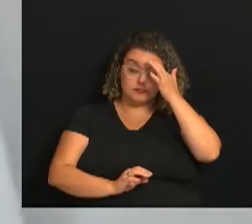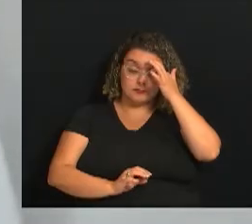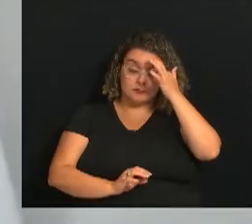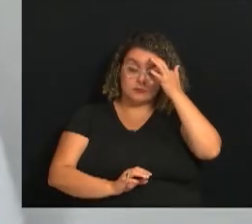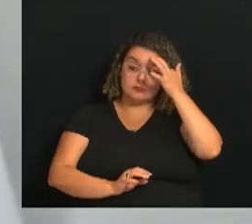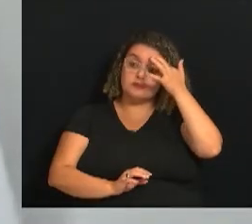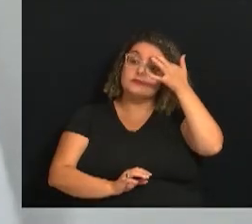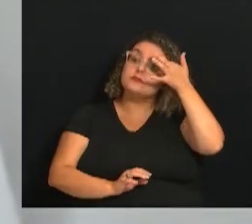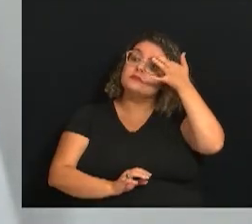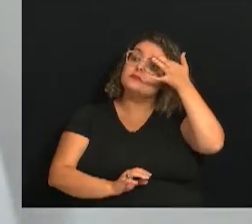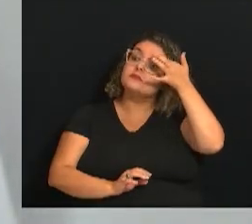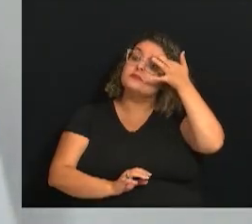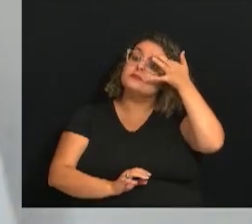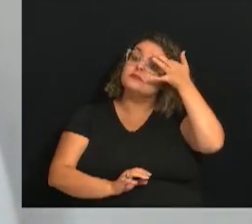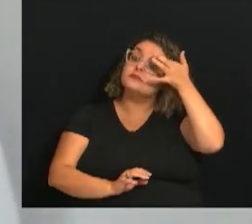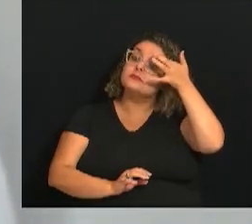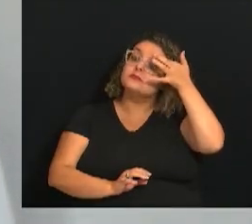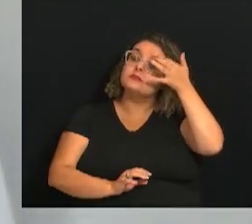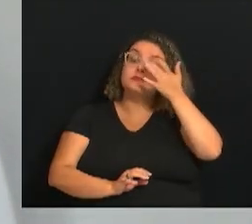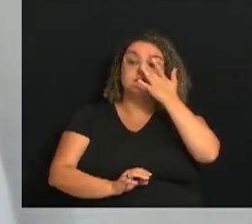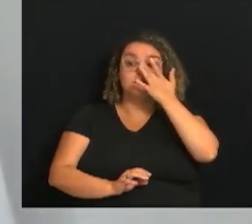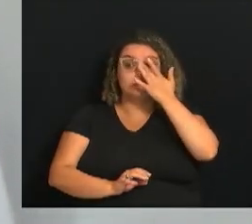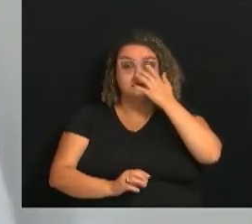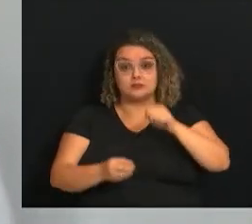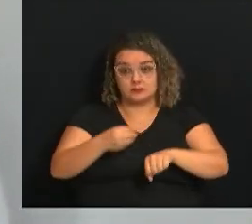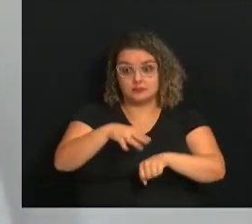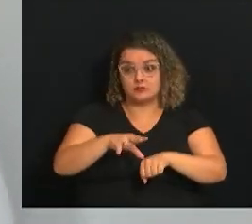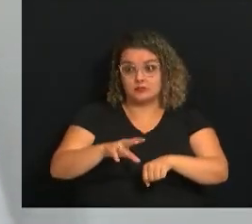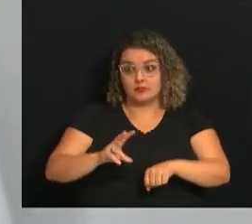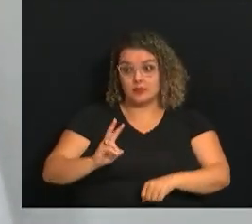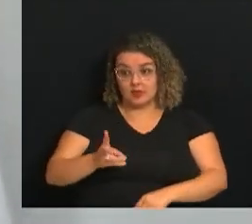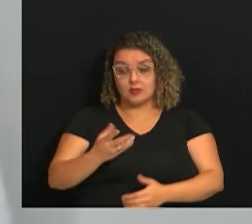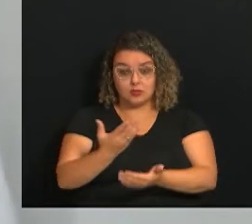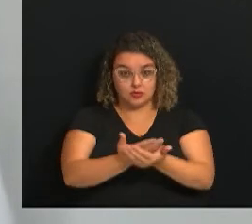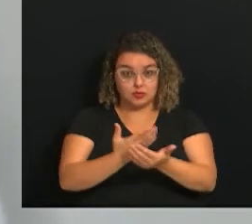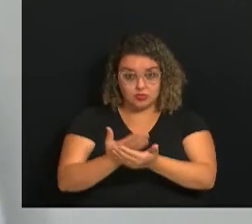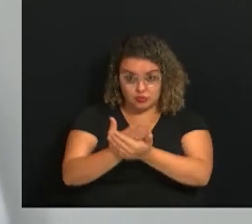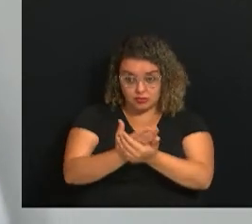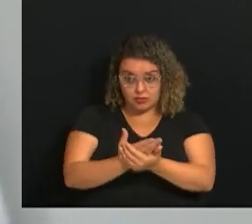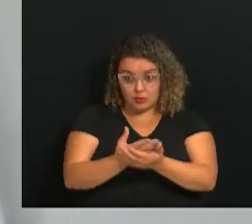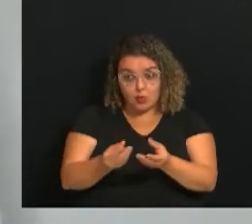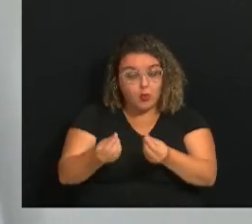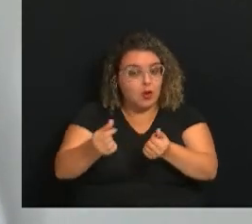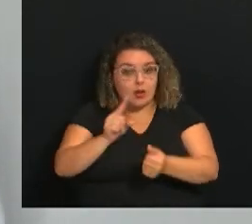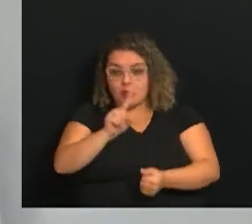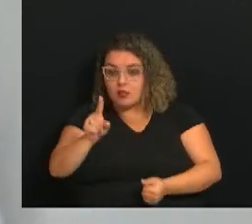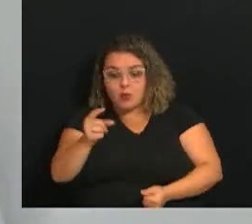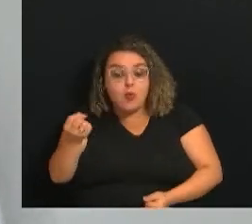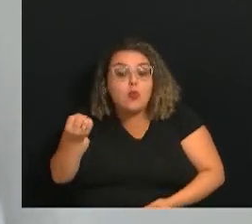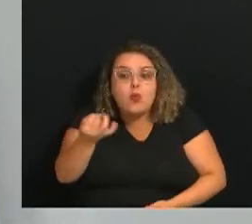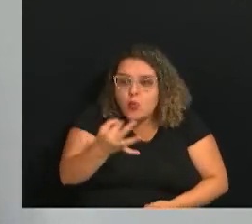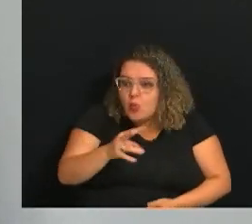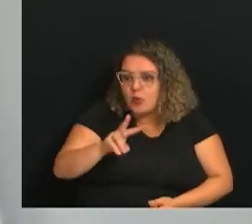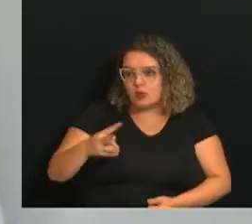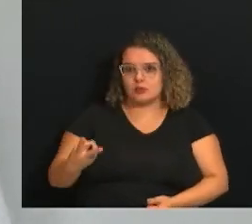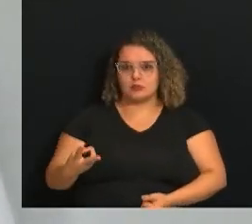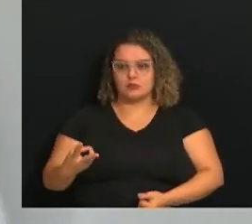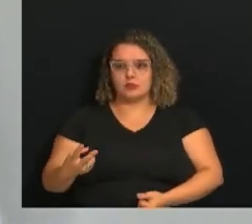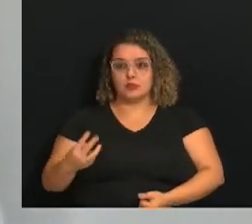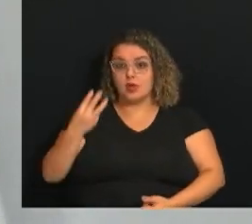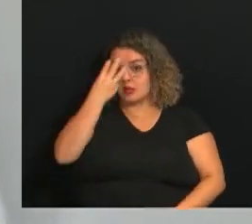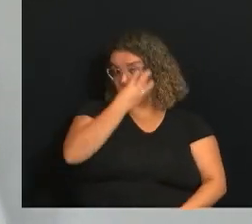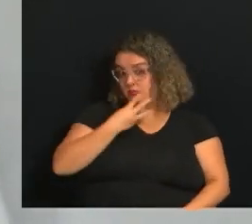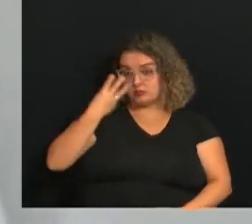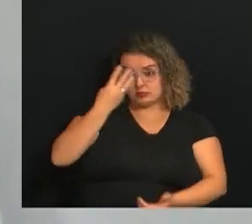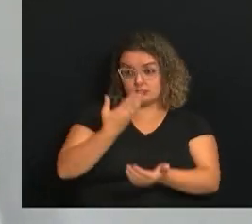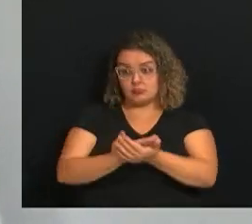Então, o recado que eu tenho são dois. Primeiro é você estar com qualidade, não com quantidade. Por exemplo, 3 horas de estudo podem render